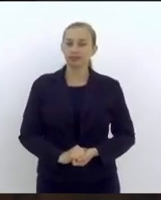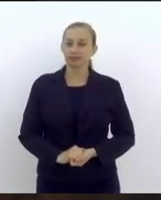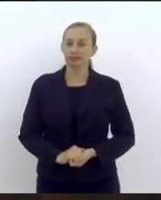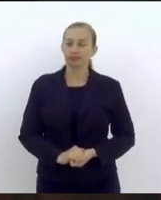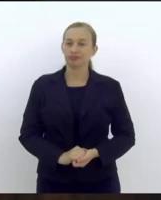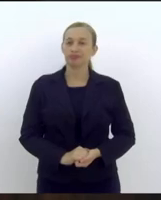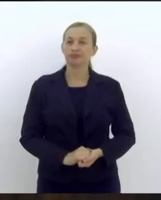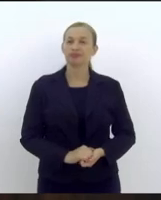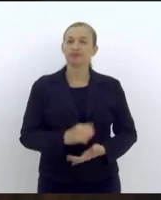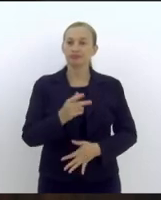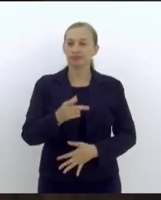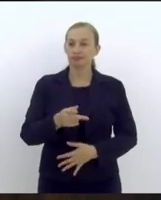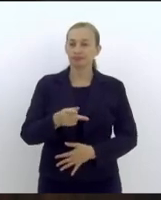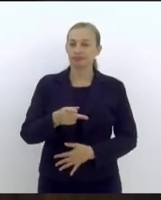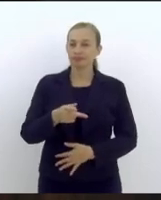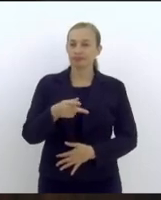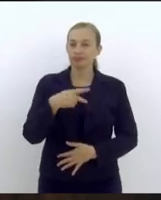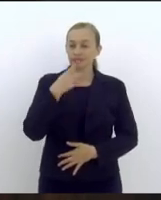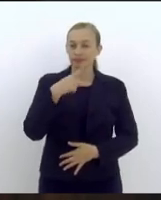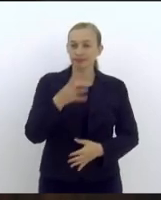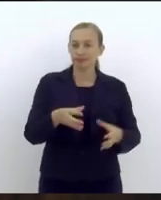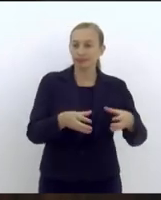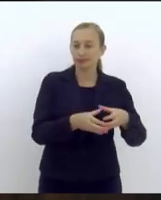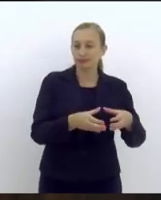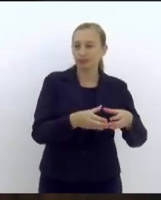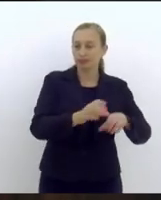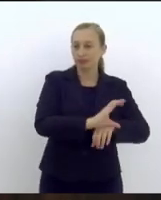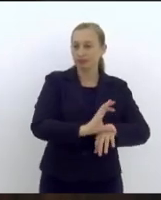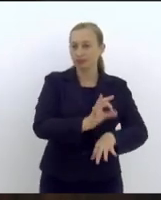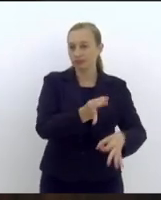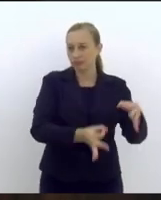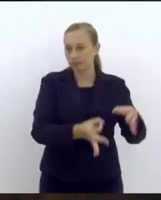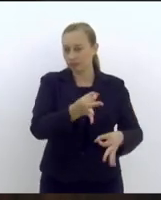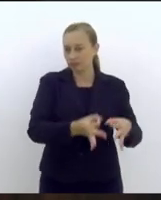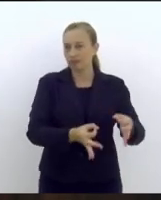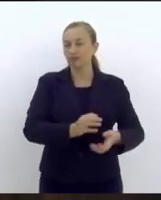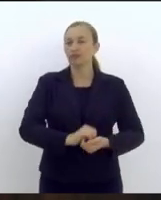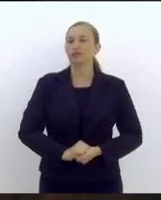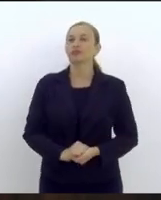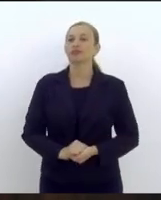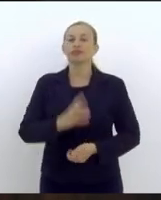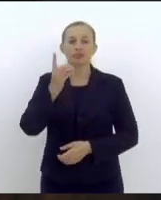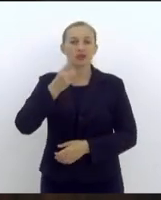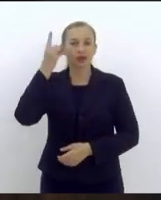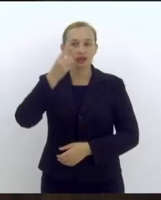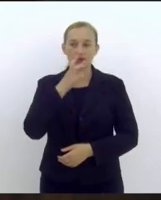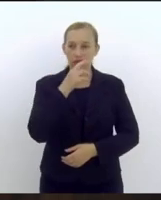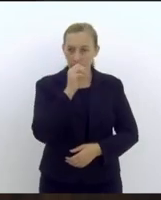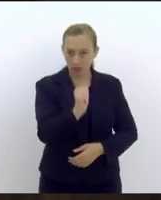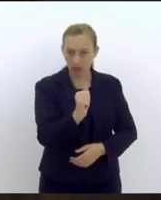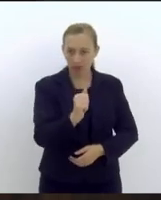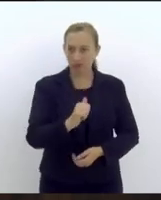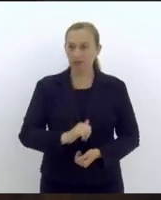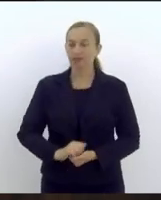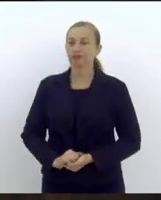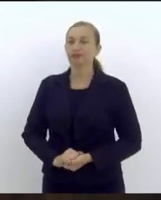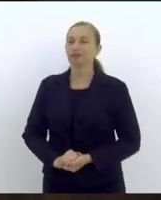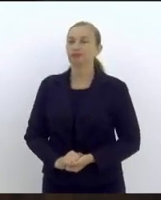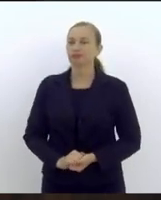para emitir parecer da Comissão de Justiça Deputado Rodrigo Amorim